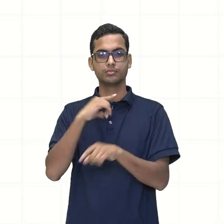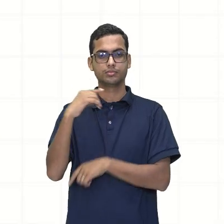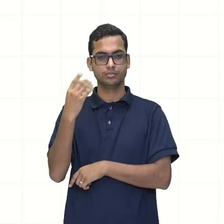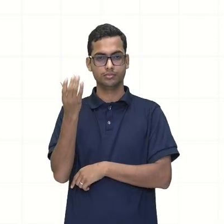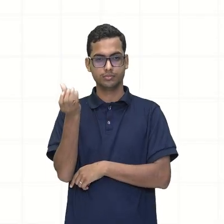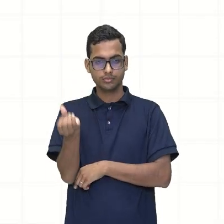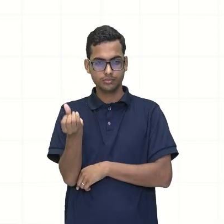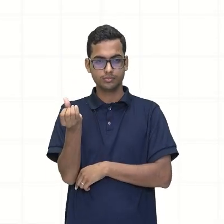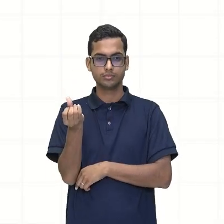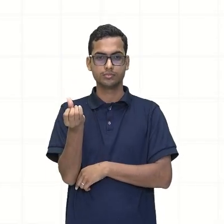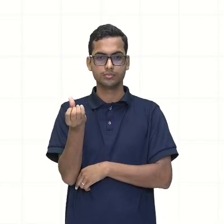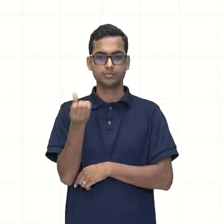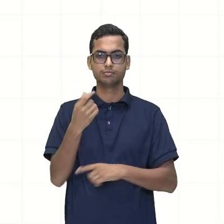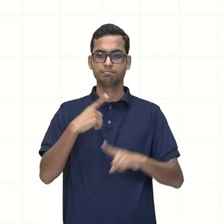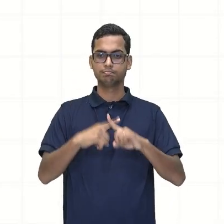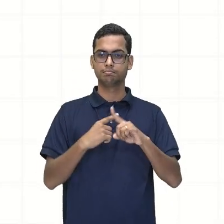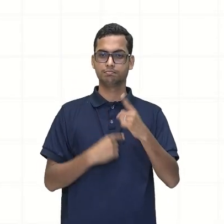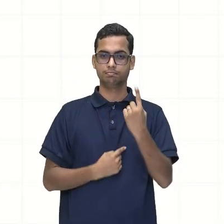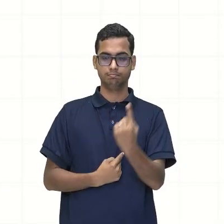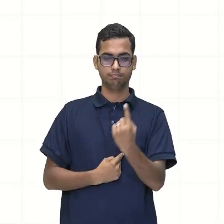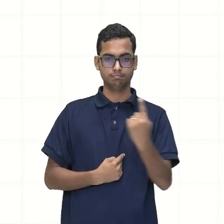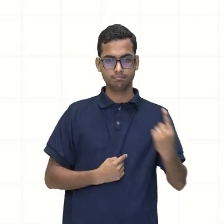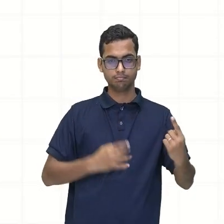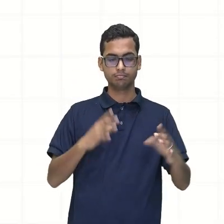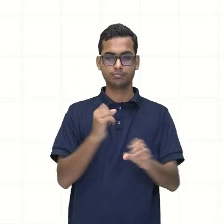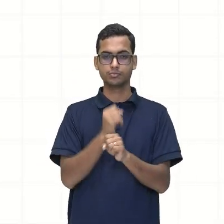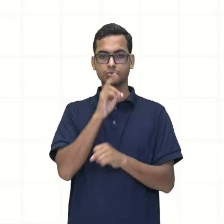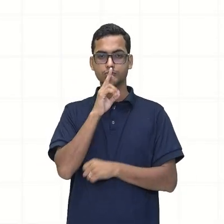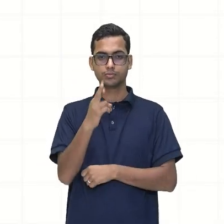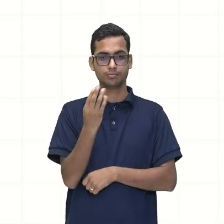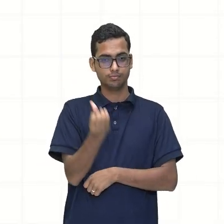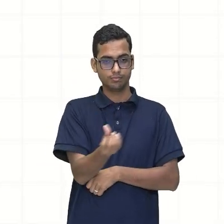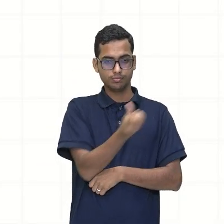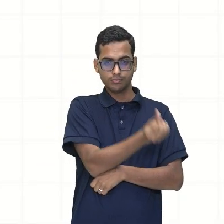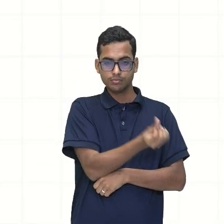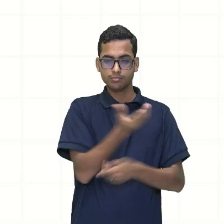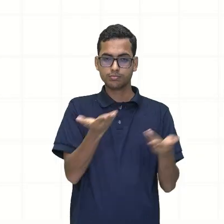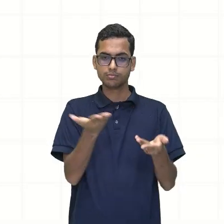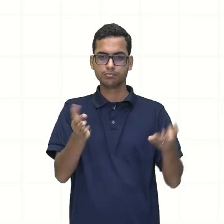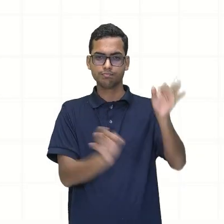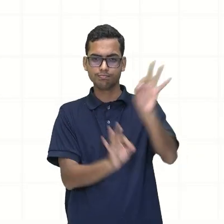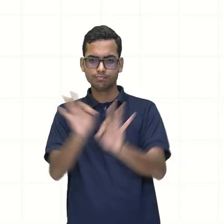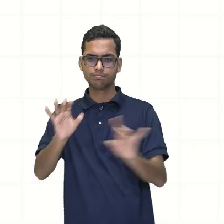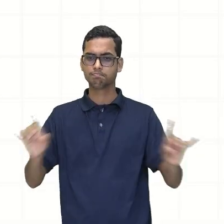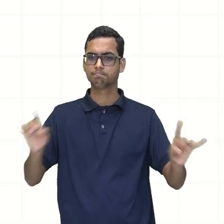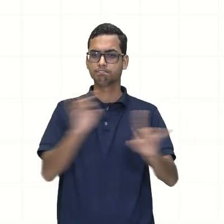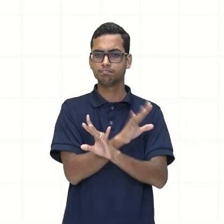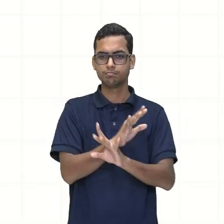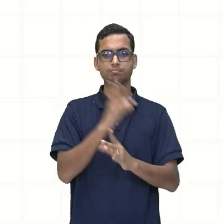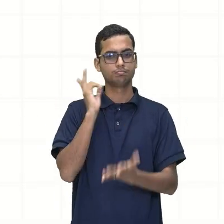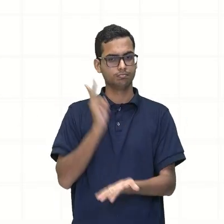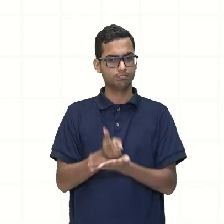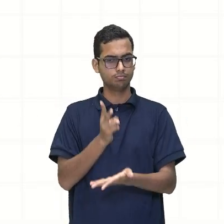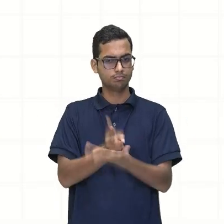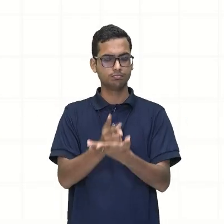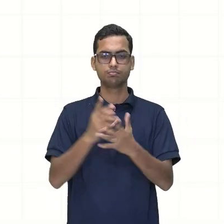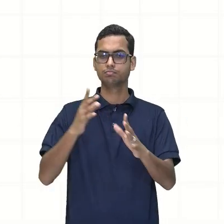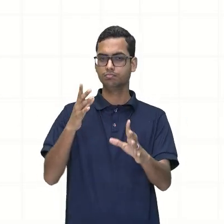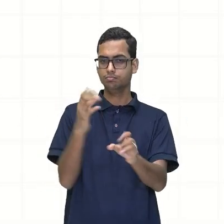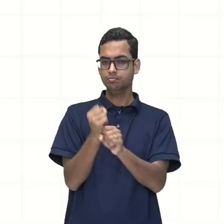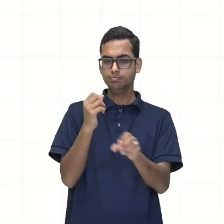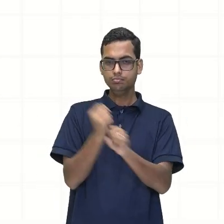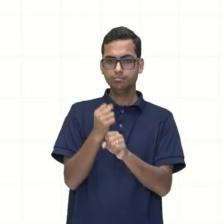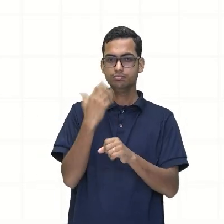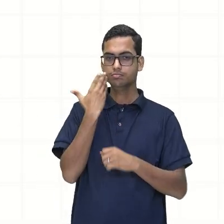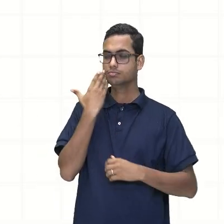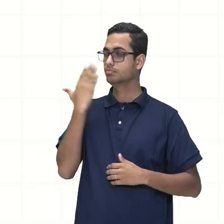11, que vai dar 66. Pronto. E agora? Continuo a conta, né? Para